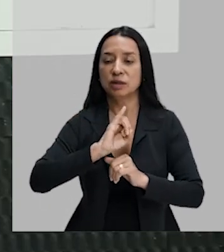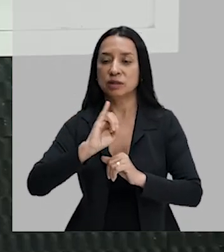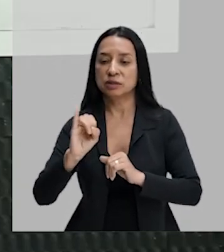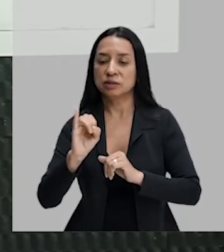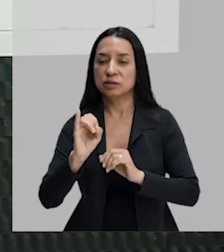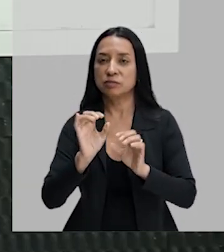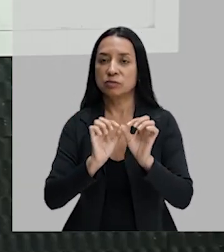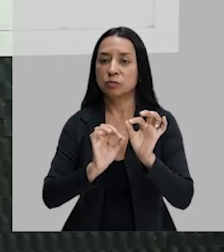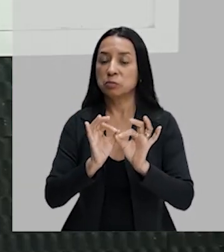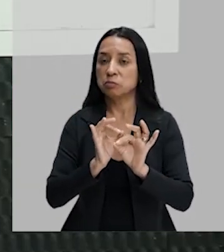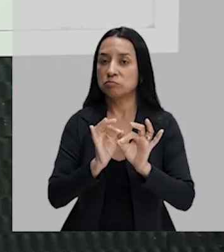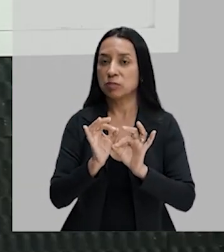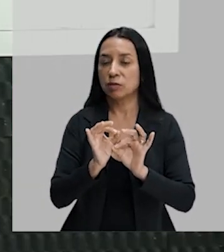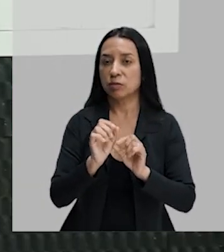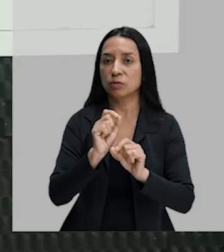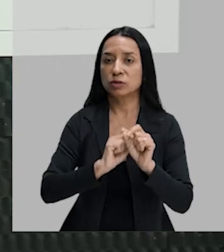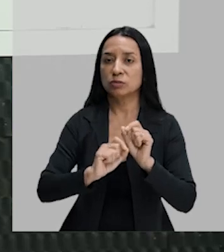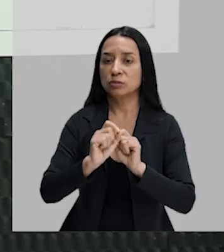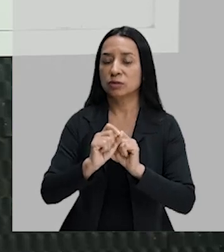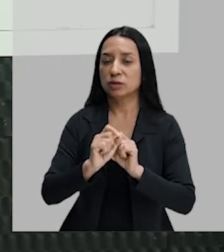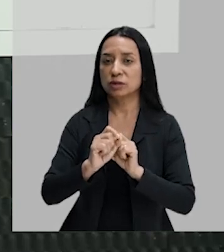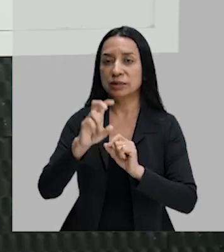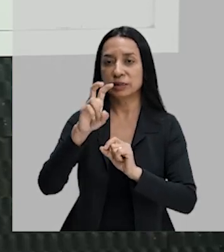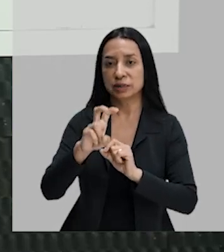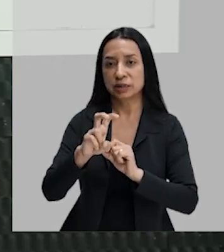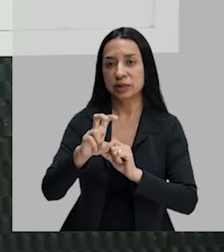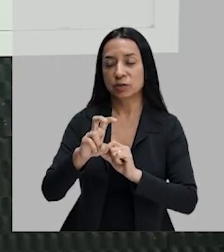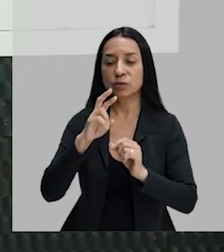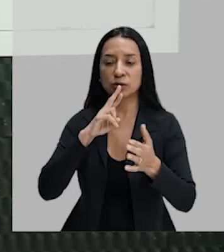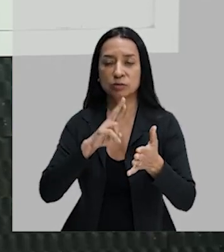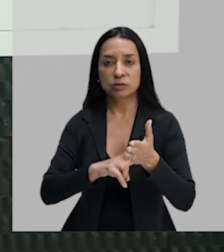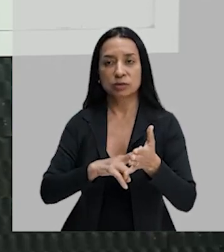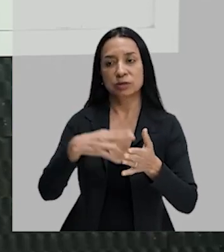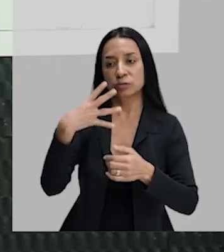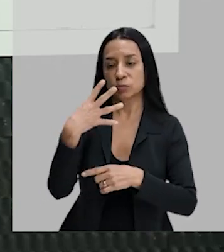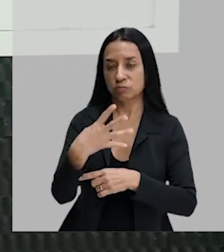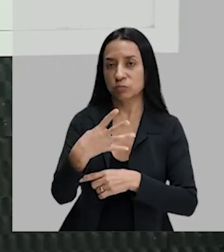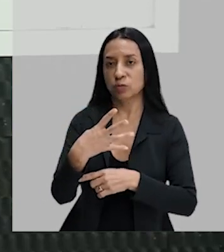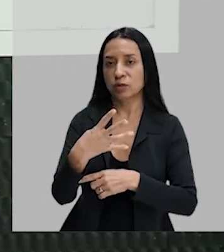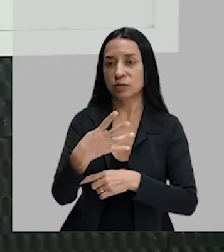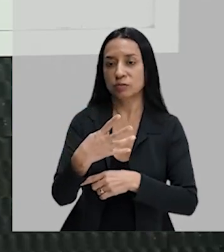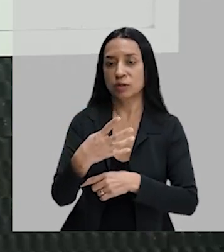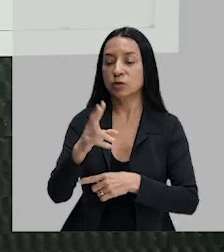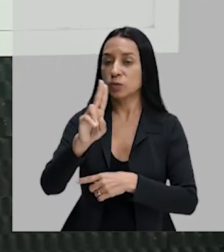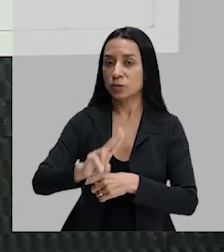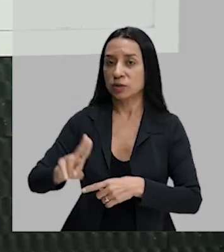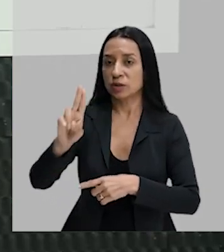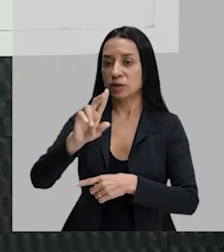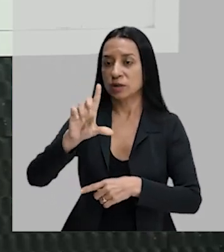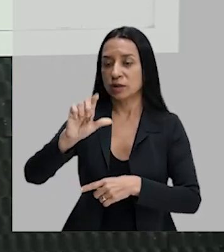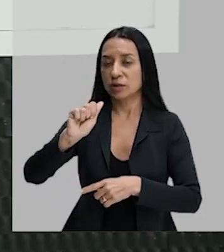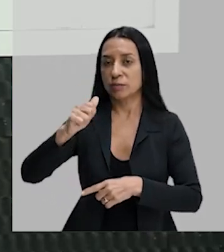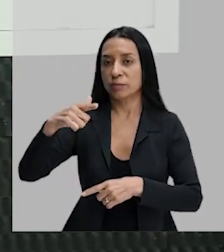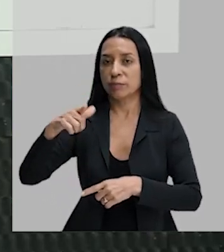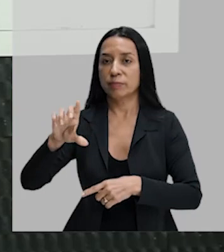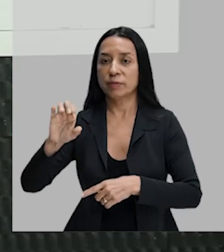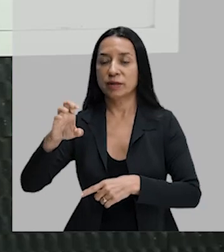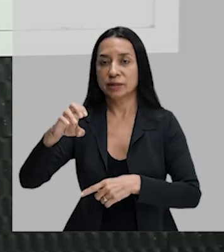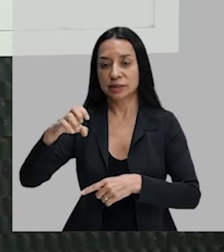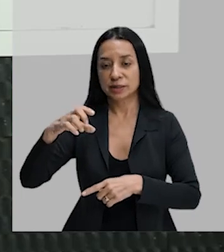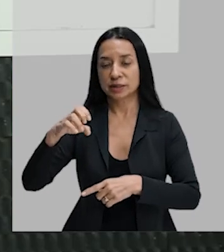rejuntaria numa matriz de ordem quatro você aplicaria ela aplaste de novo tá um programazinho de computador